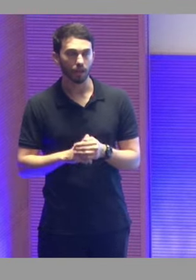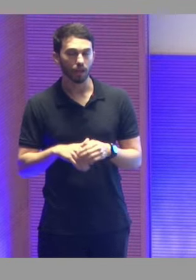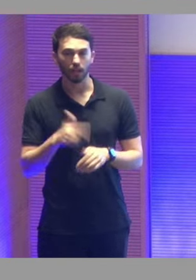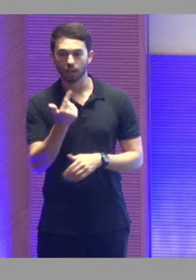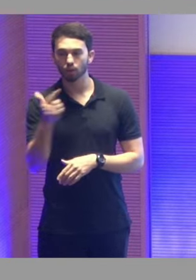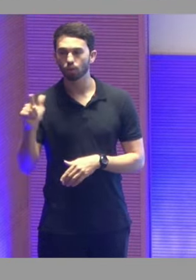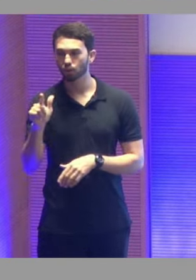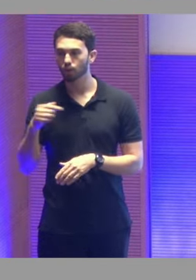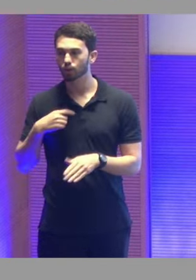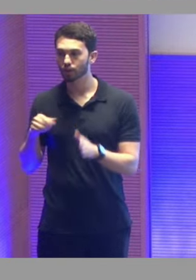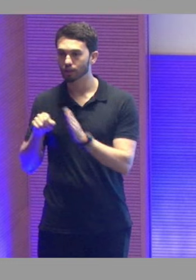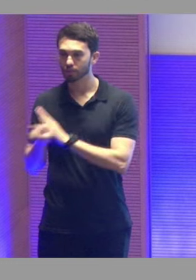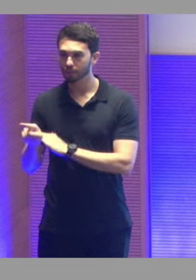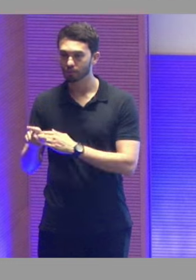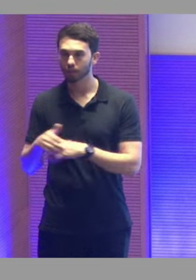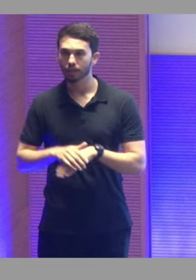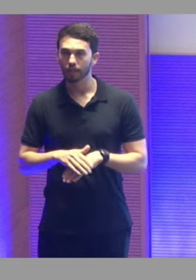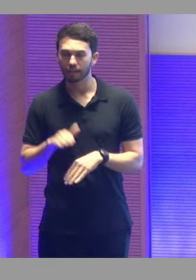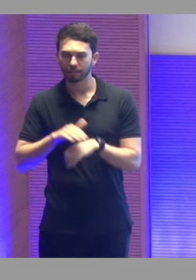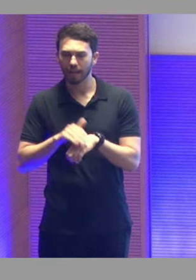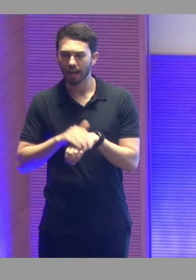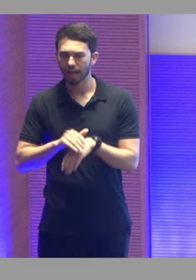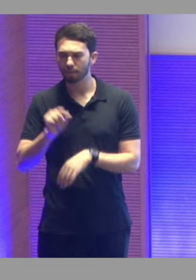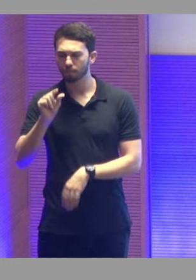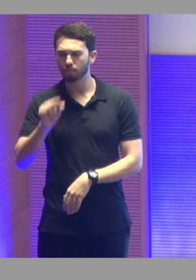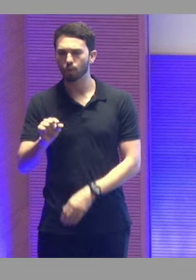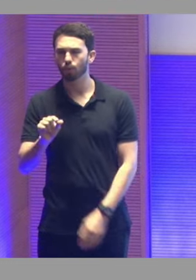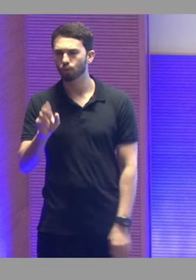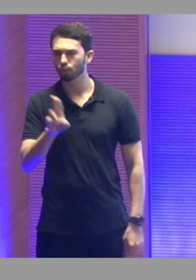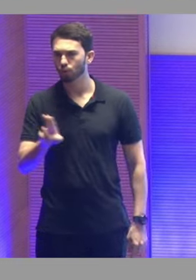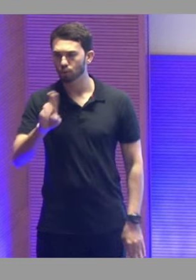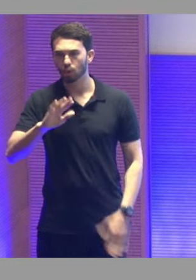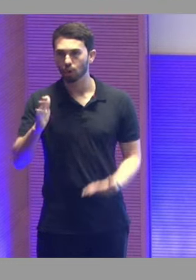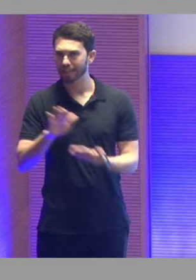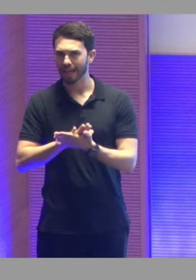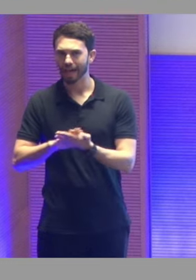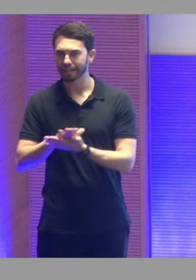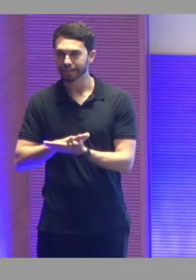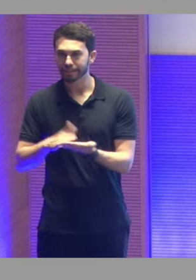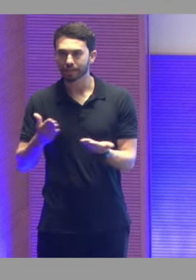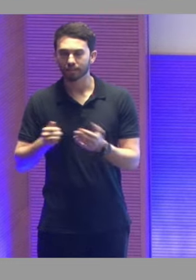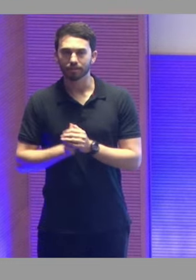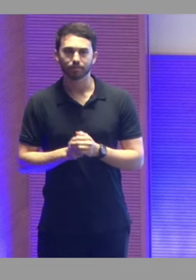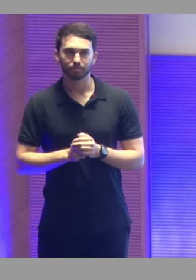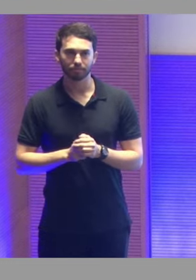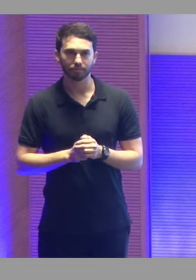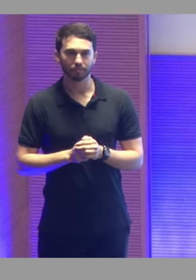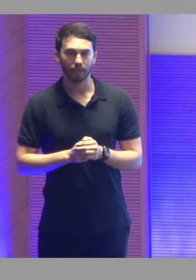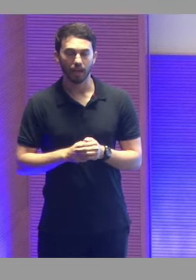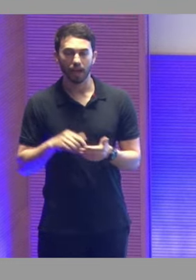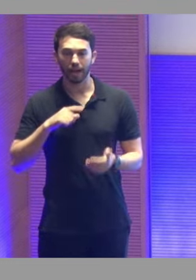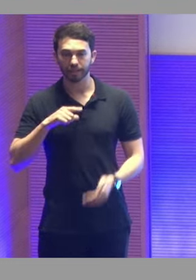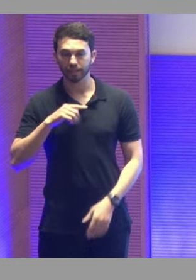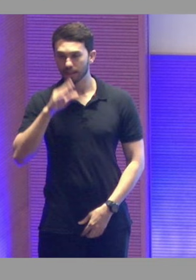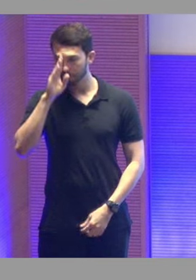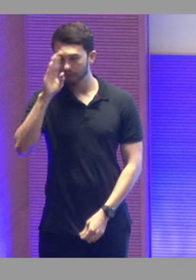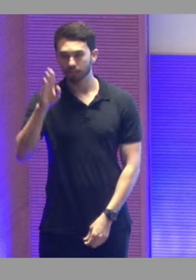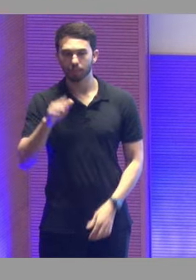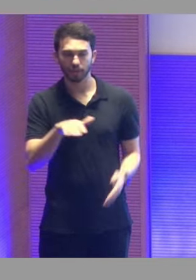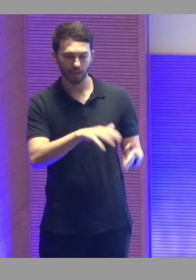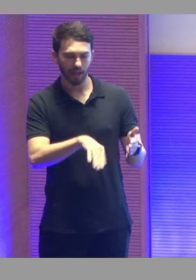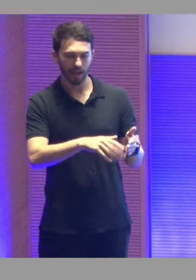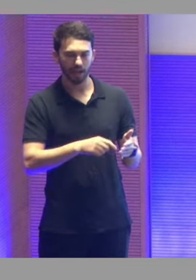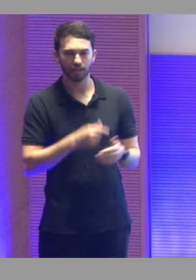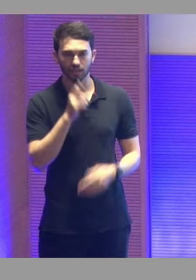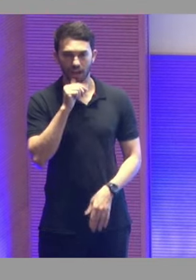oposto quando a gente vai falar de faremos pouco uso eh ou não faremos uso que foi a maioria das organizações a gente tem ali principalmente o setor de